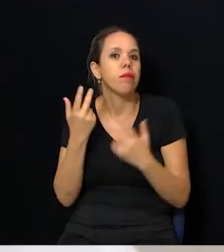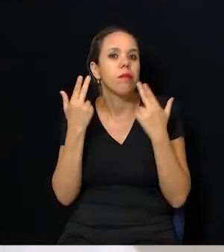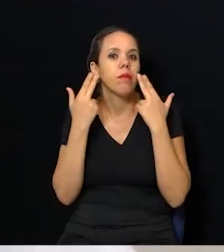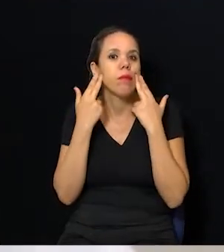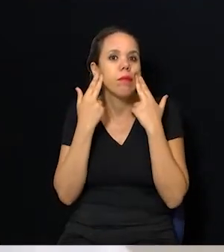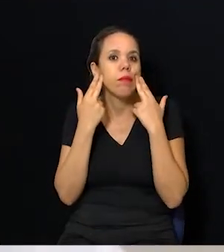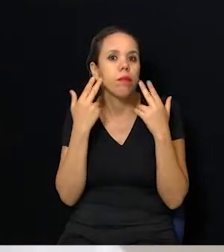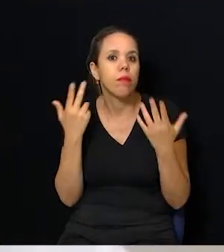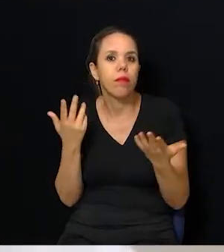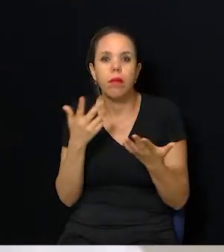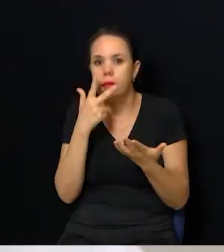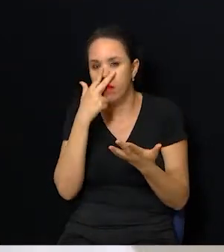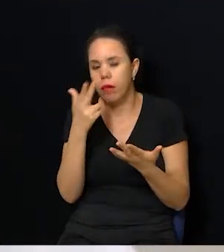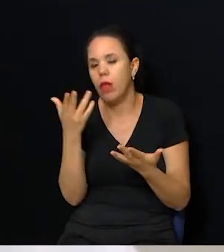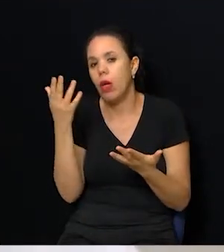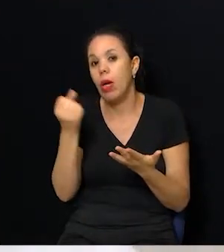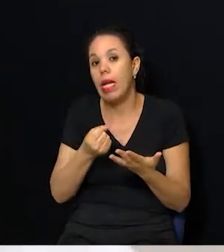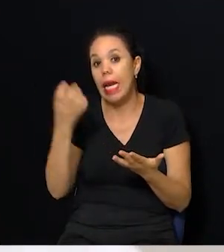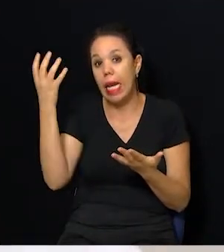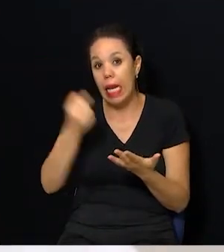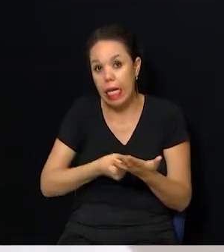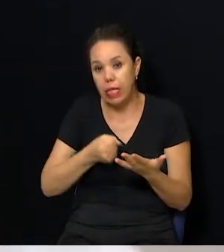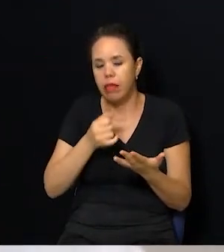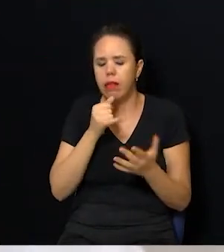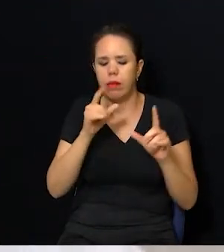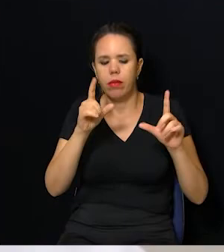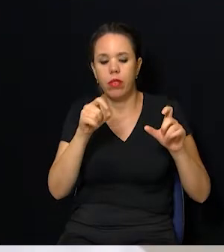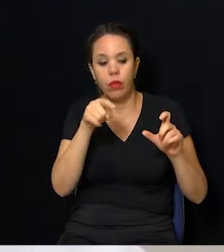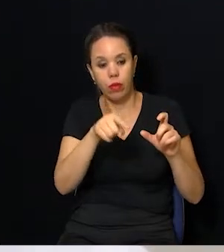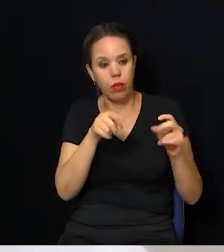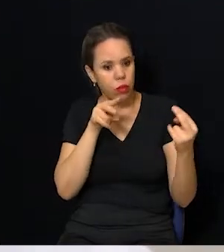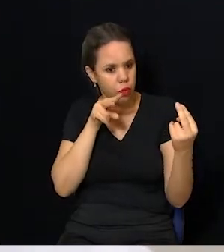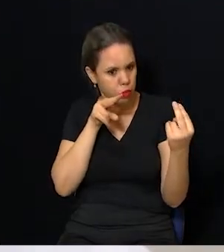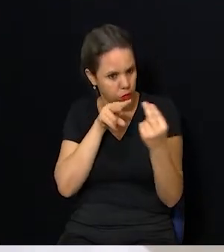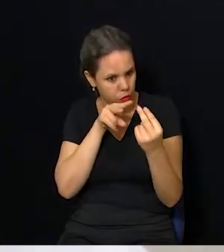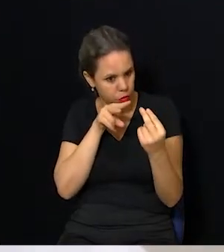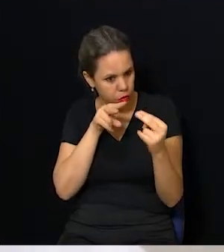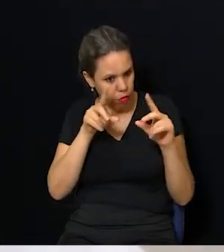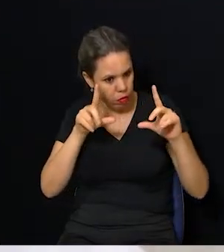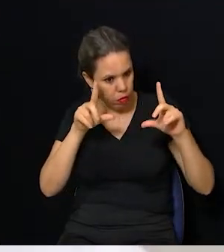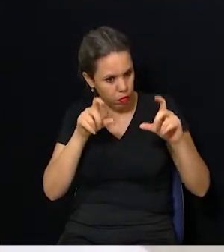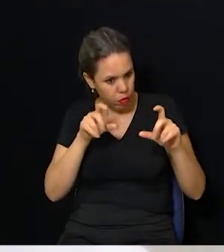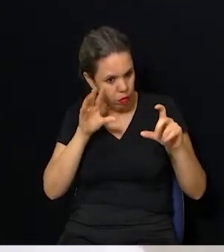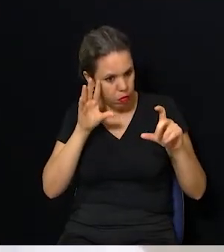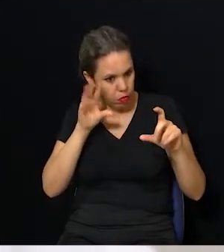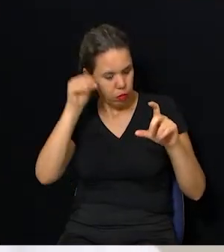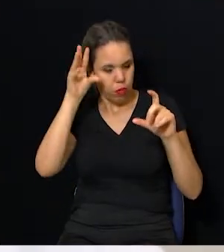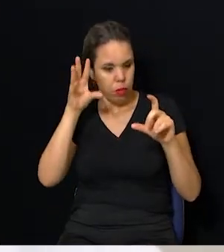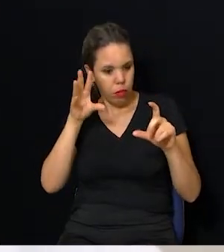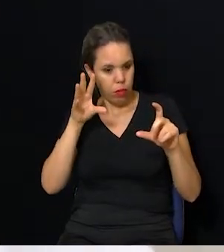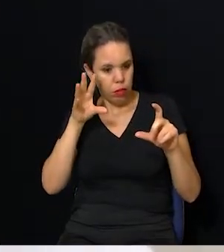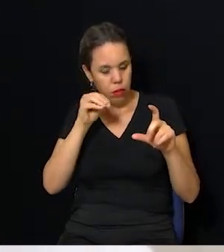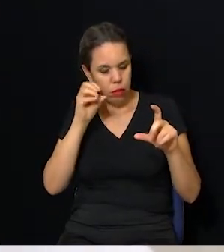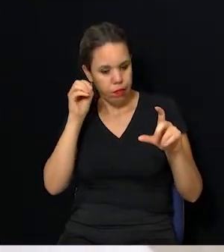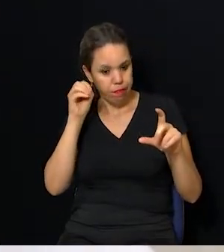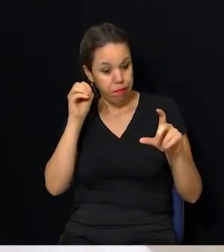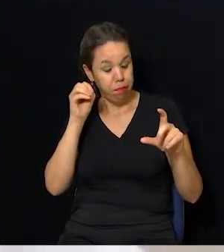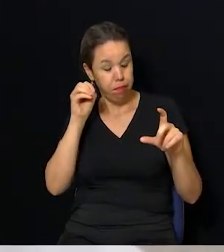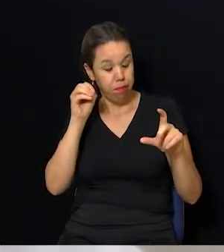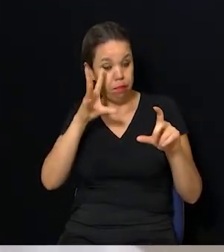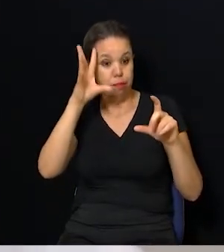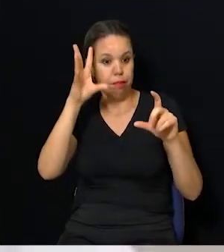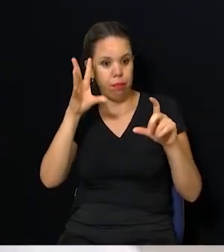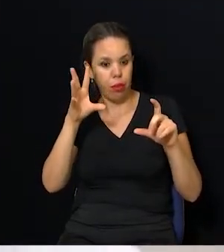É cor de leite, tá? E quando você fotografa uma criança e ela olha para a câmera e você põe luz dentro